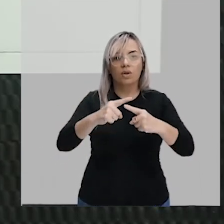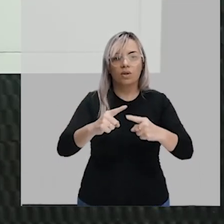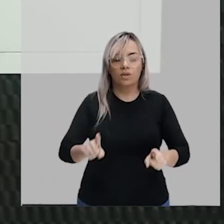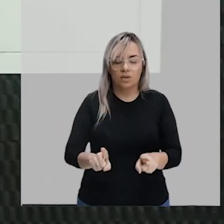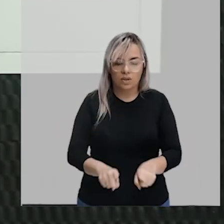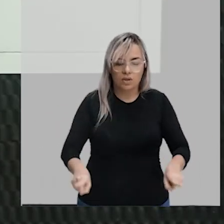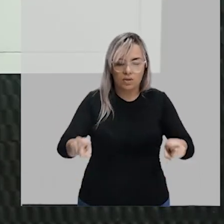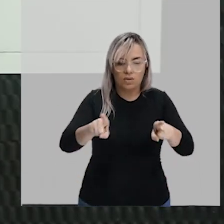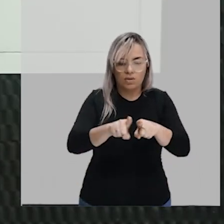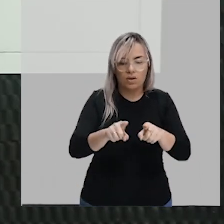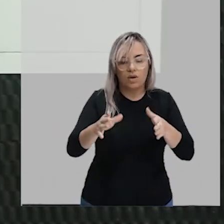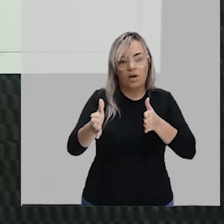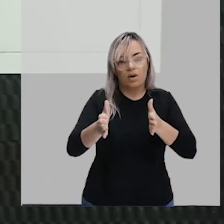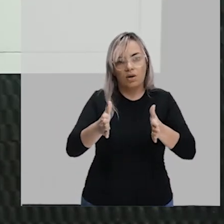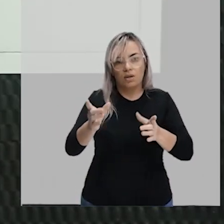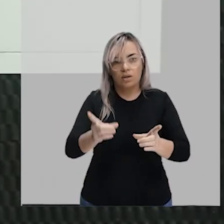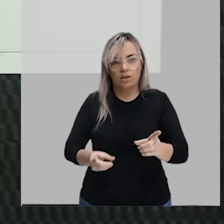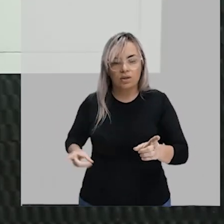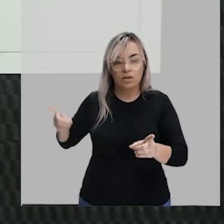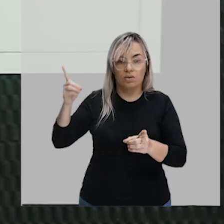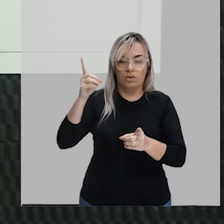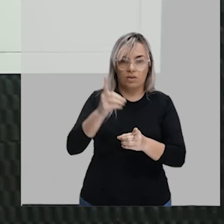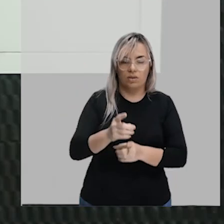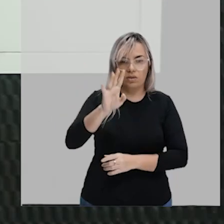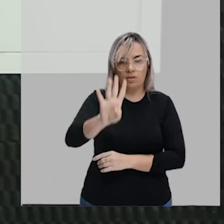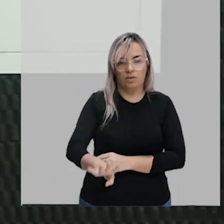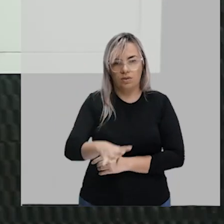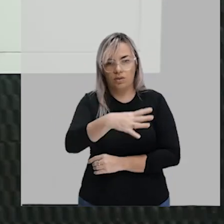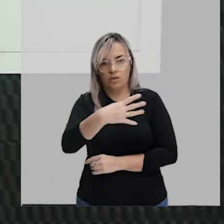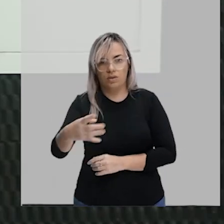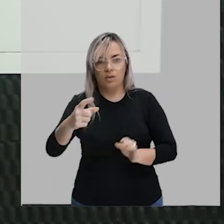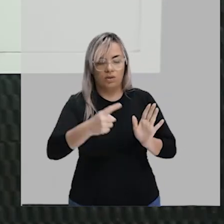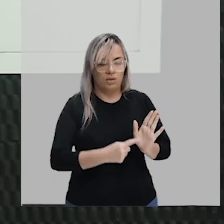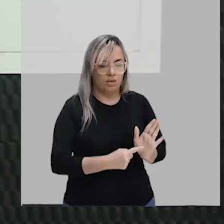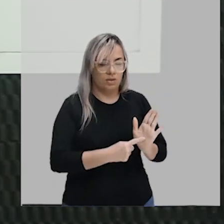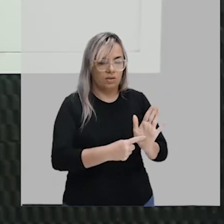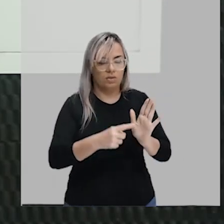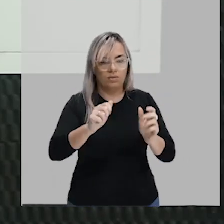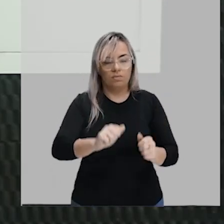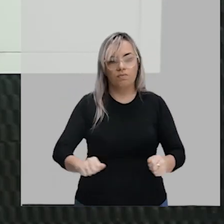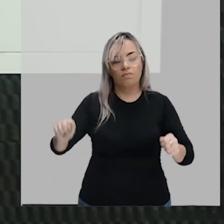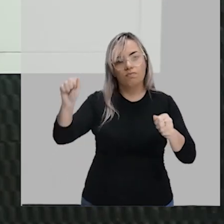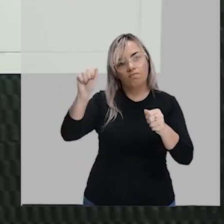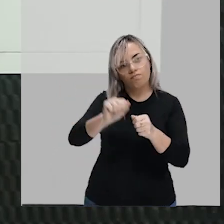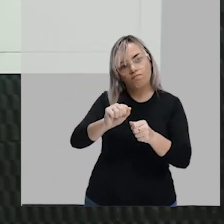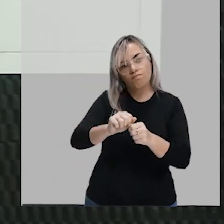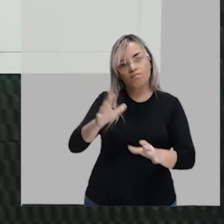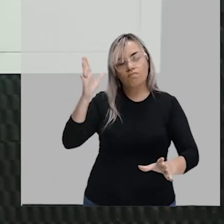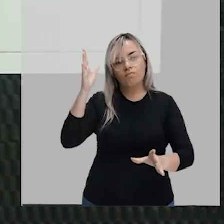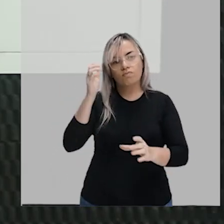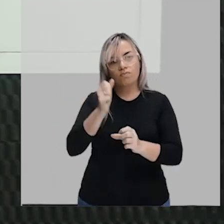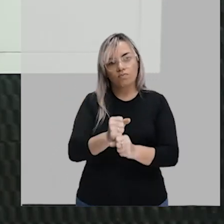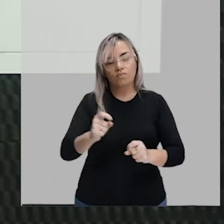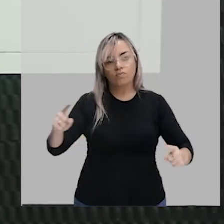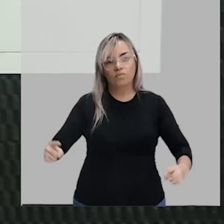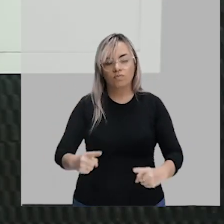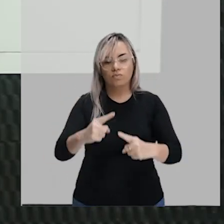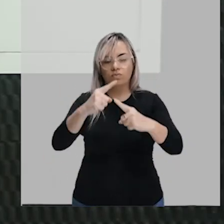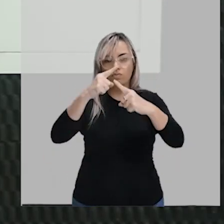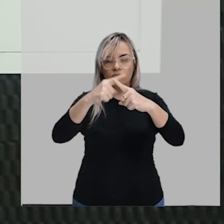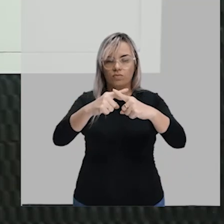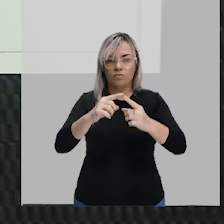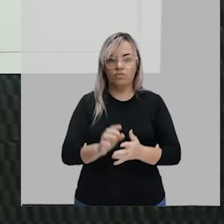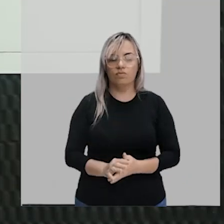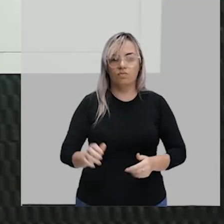matriz na aula de hoje e mostramos aqui o procedimento, como é que você faz para executar essa multiplicação,